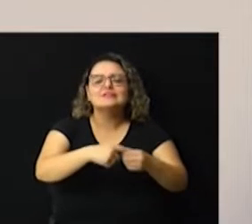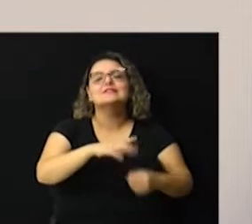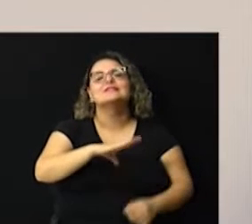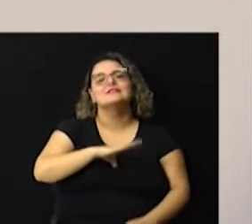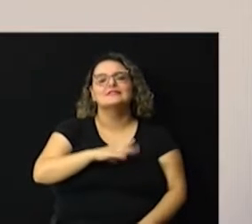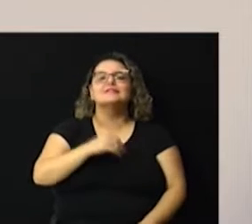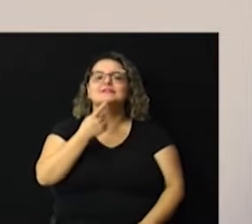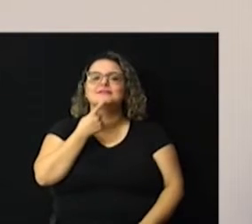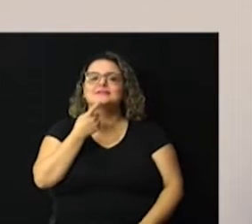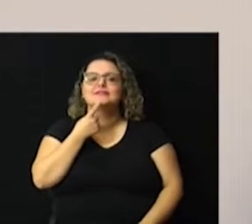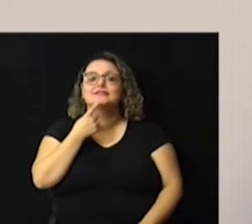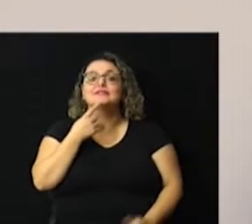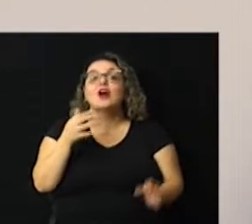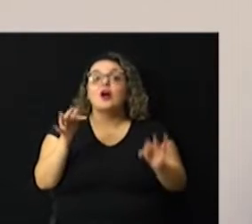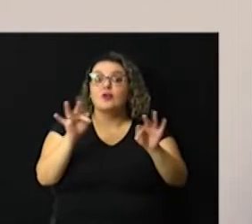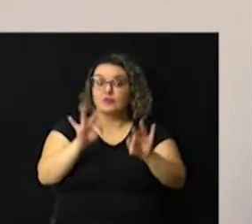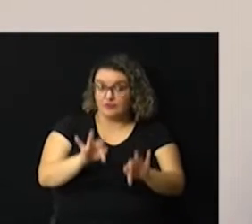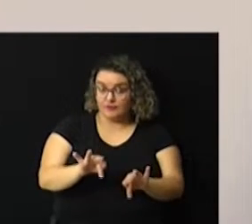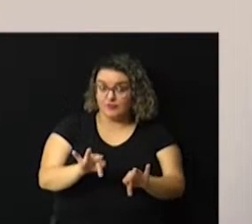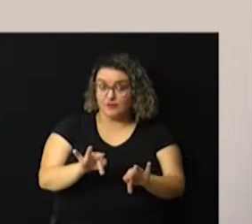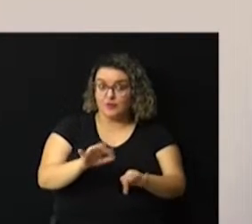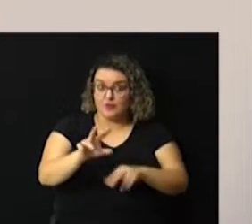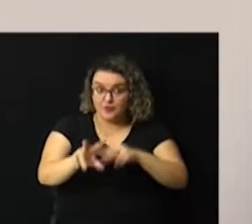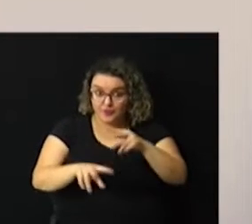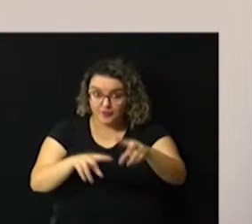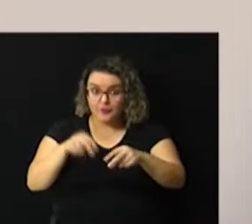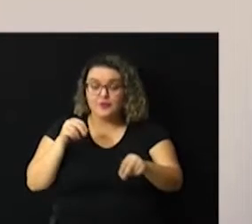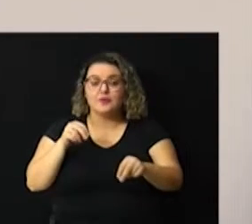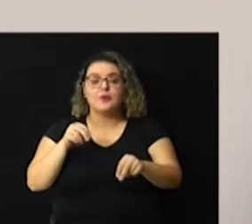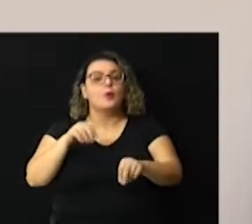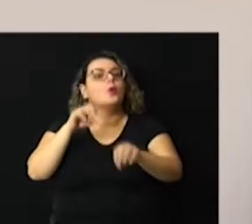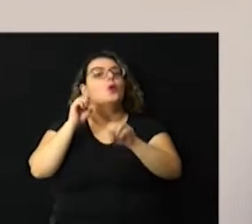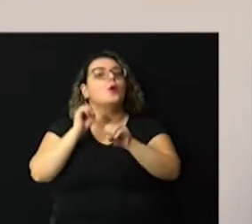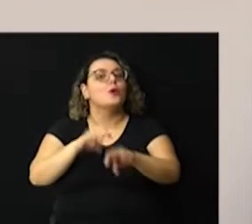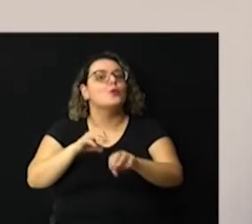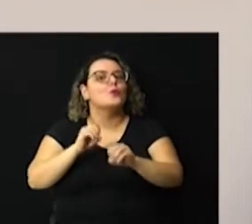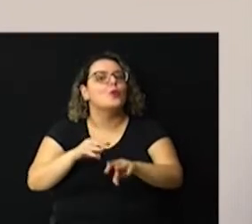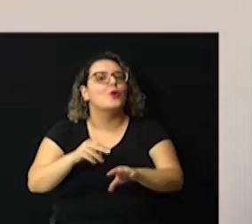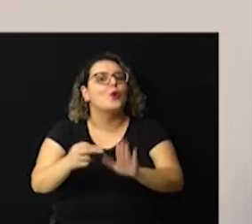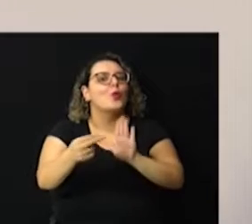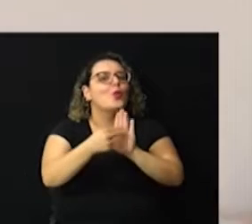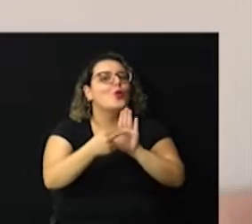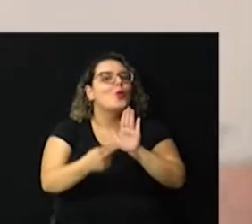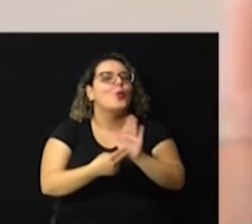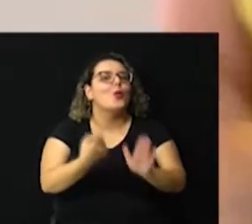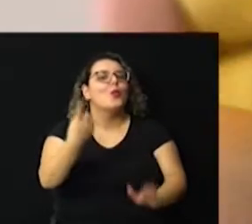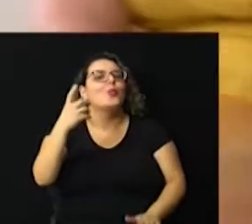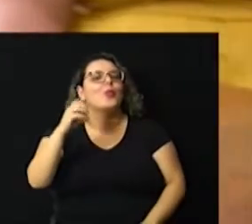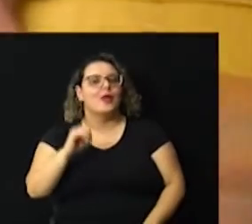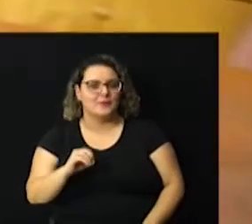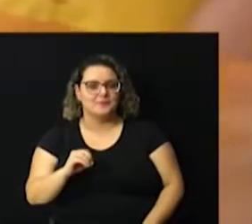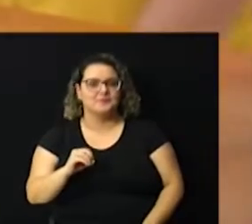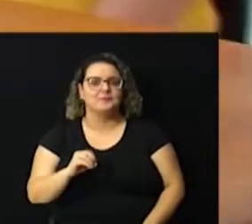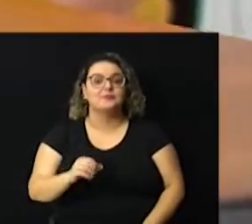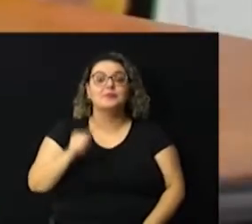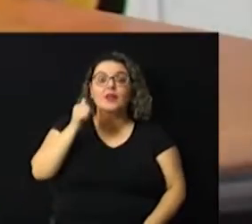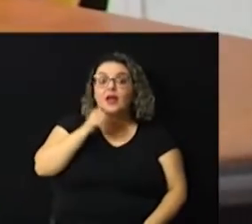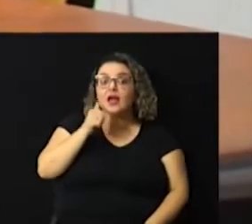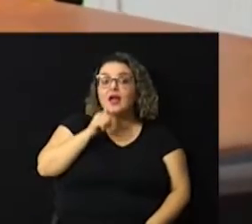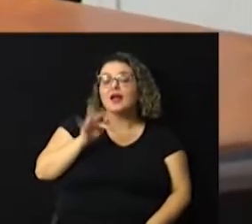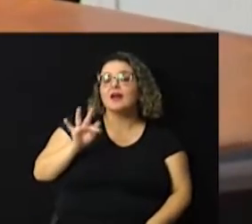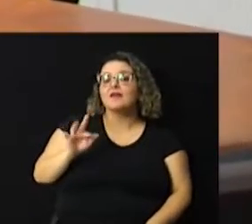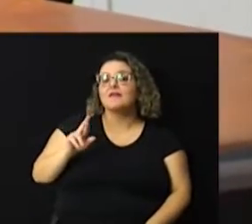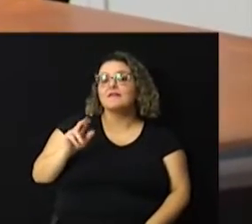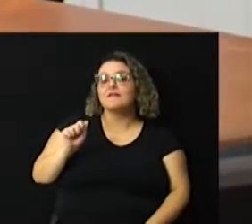Campinas estão entre as finalistas do Prêmio Educador Nota 10. E uma delas é a Francislene, conhecida